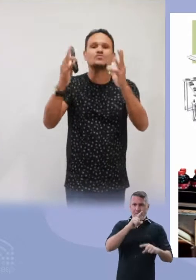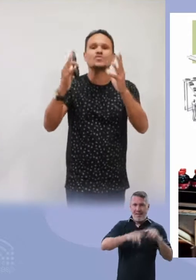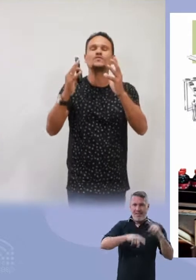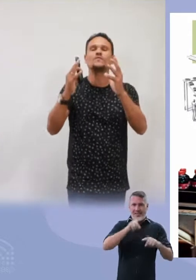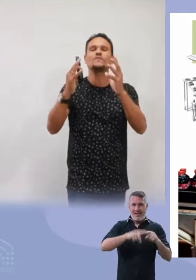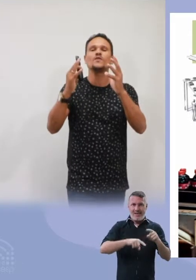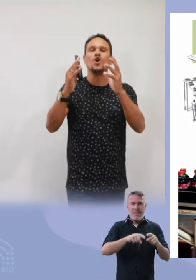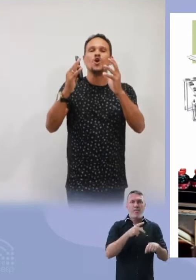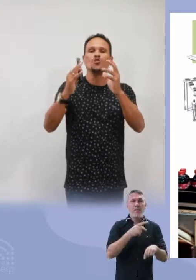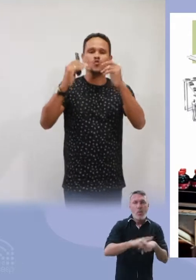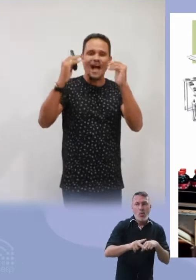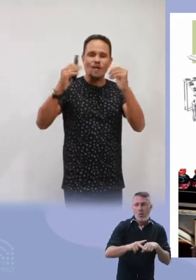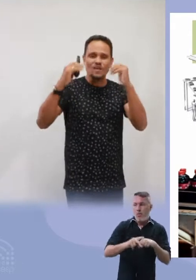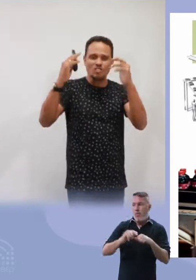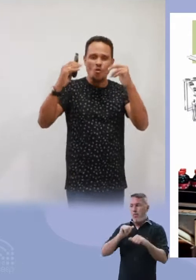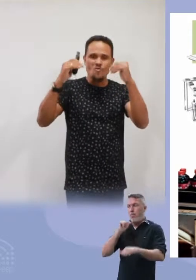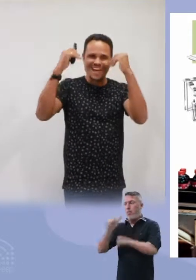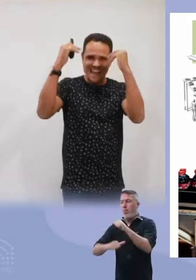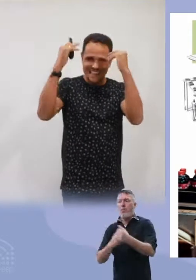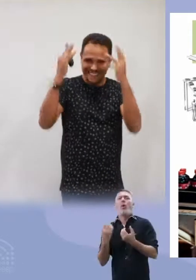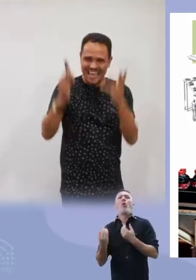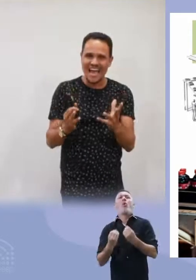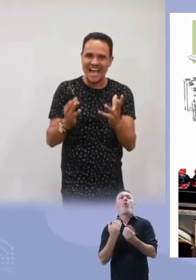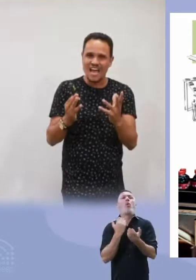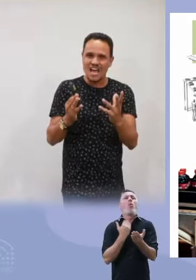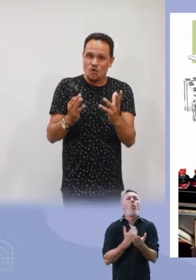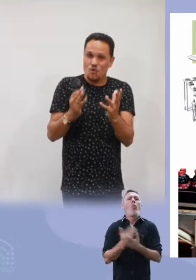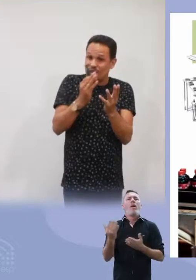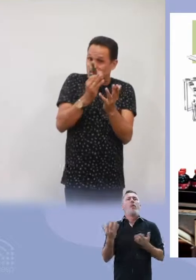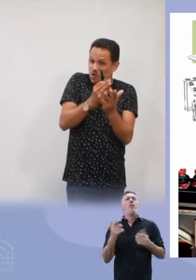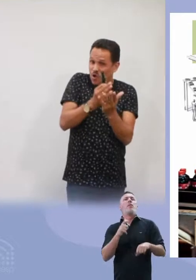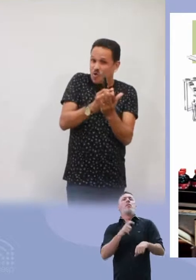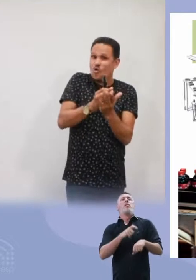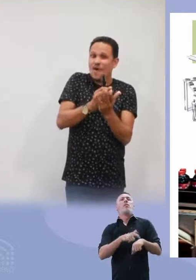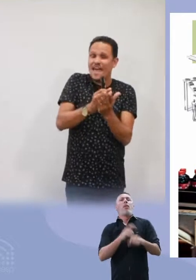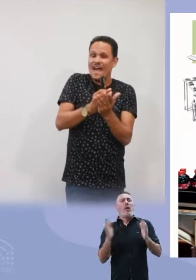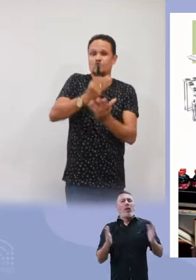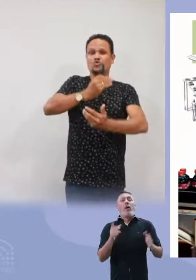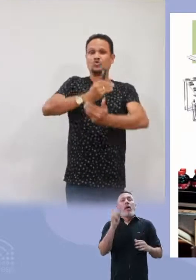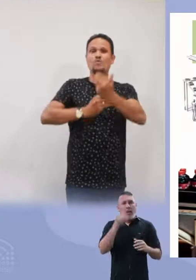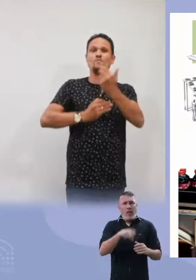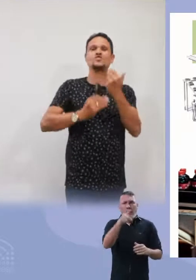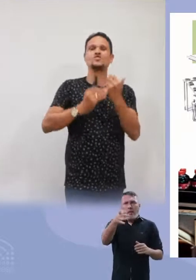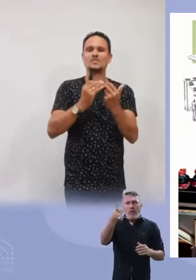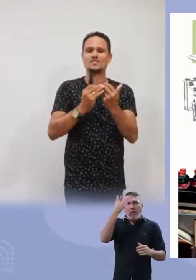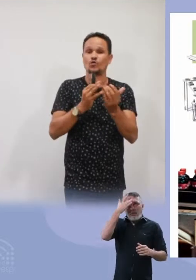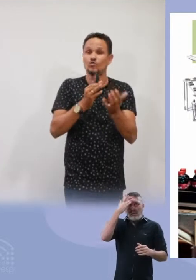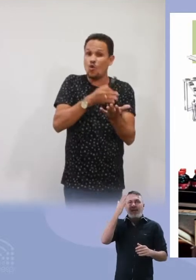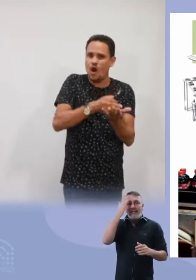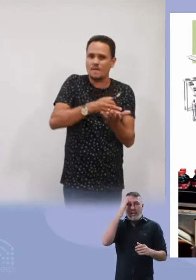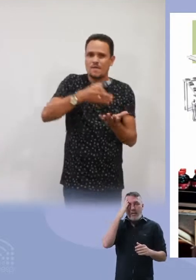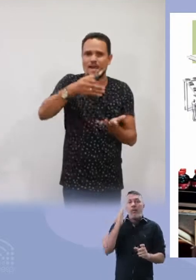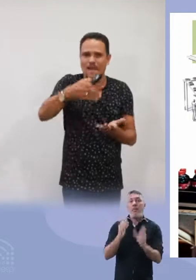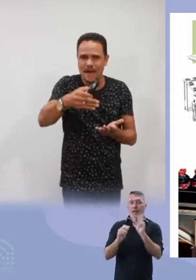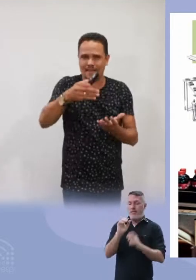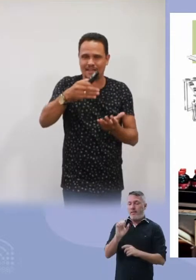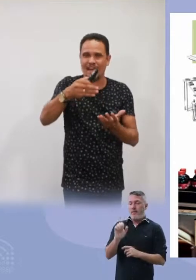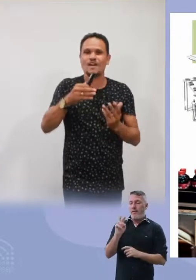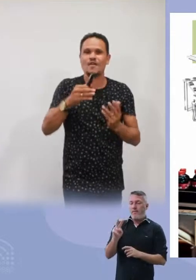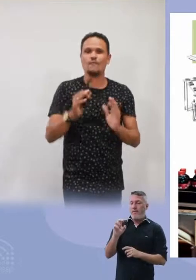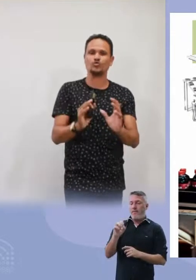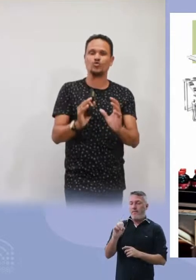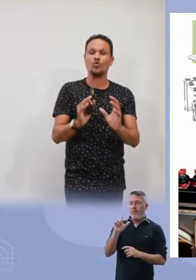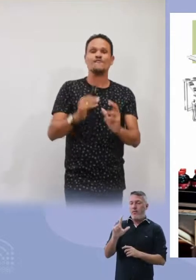século XVIII. Num lugar conhecido como Inglaterra, começou a ocorrer a substituição do homem pela